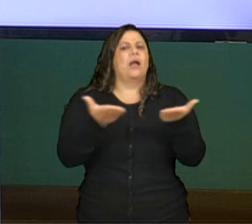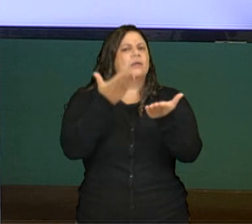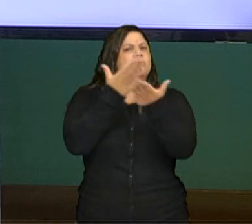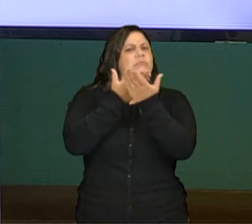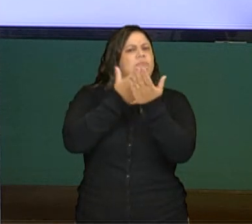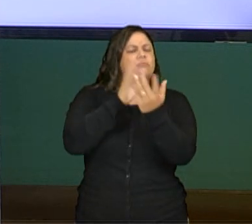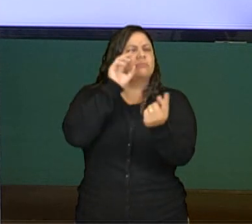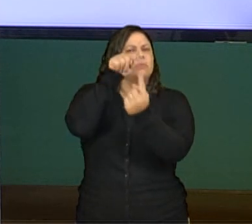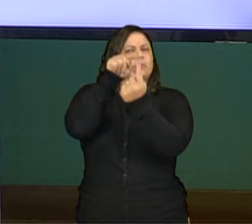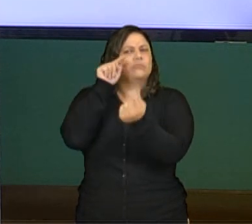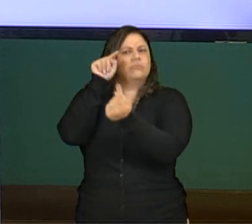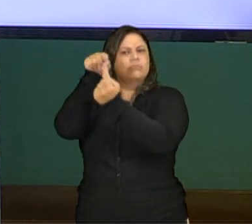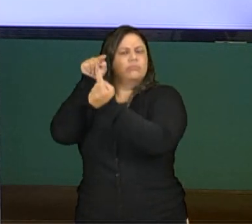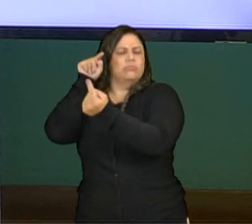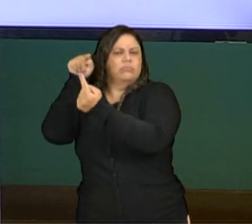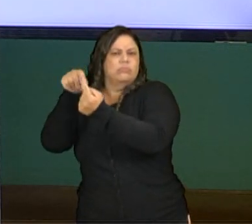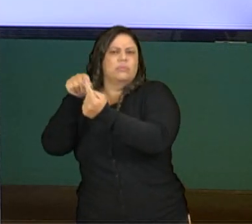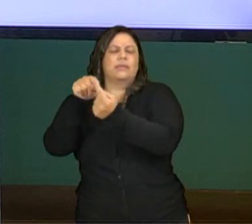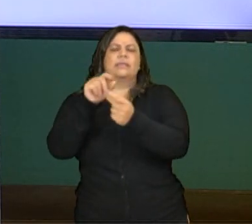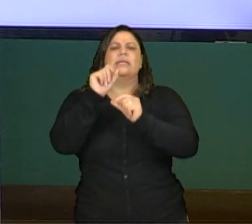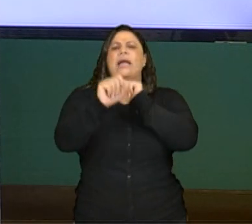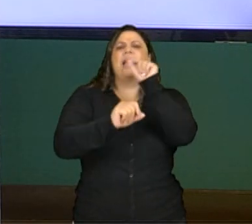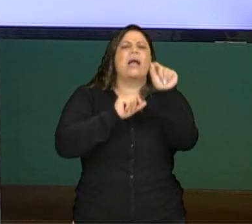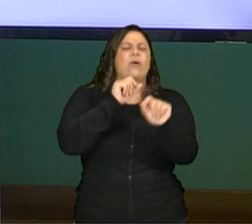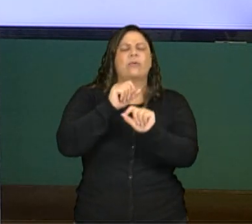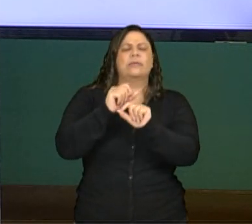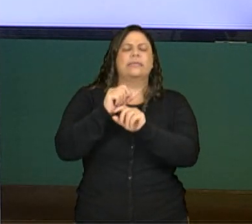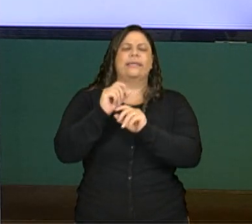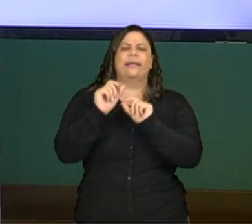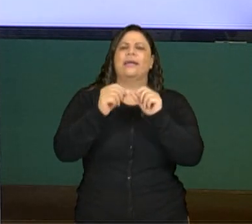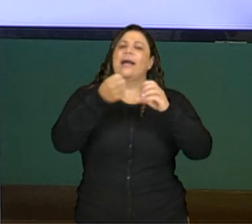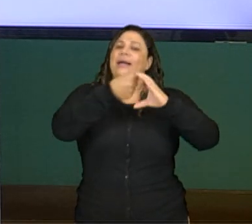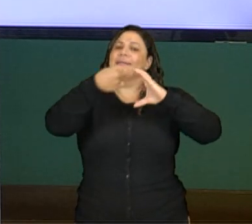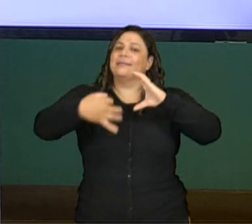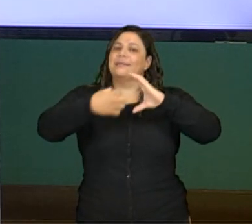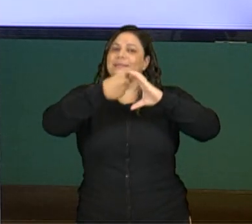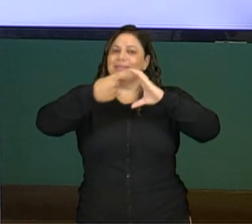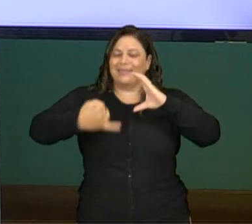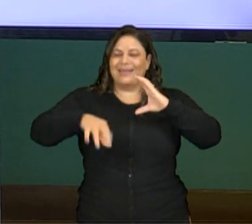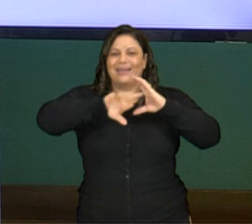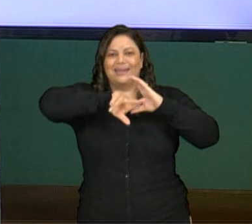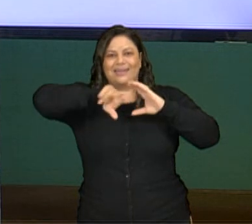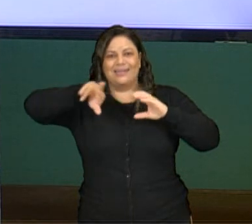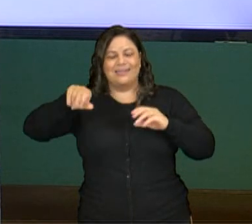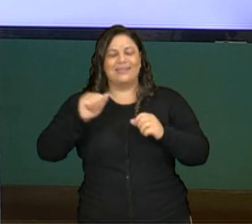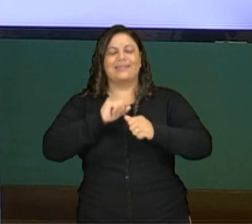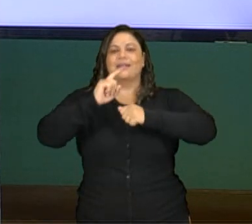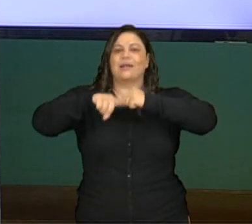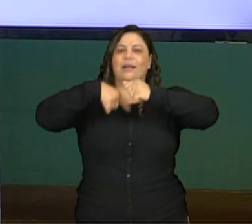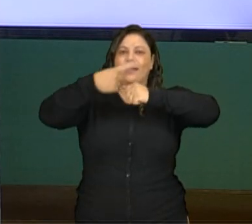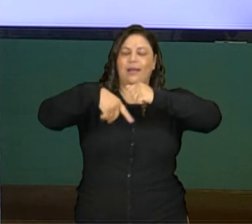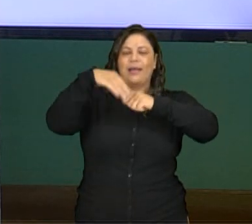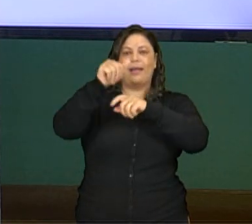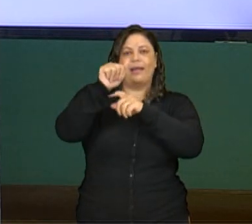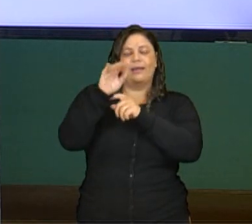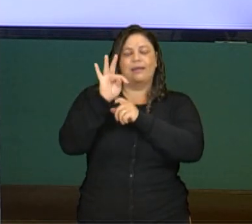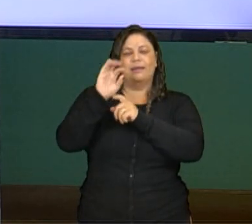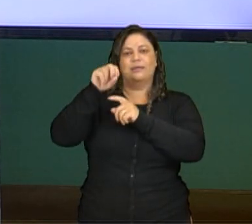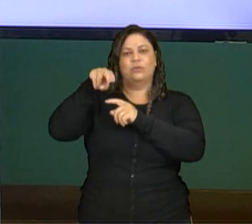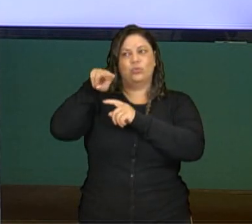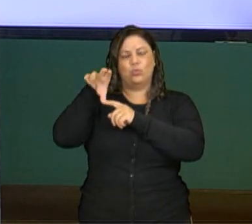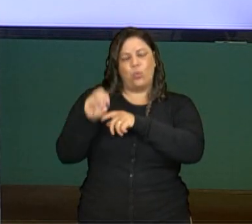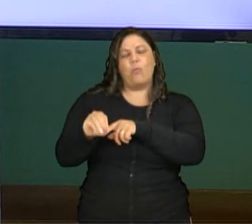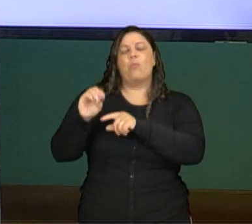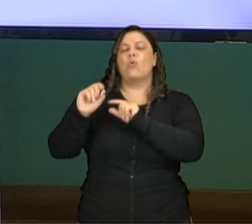Um deles é reconhecer quais são as características deste átomo denominado de